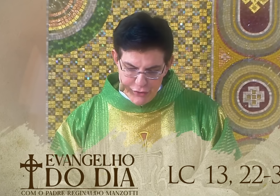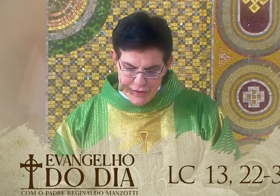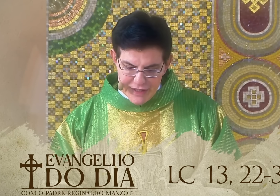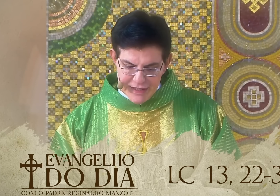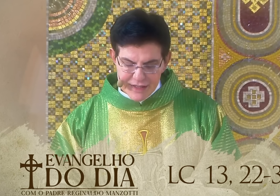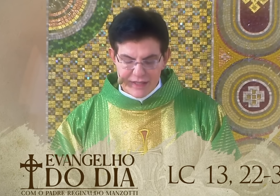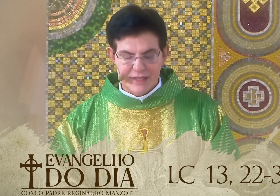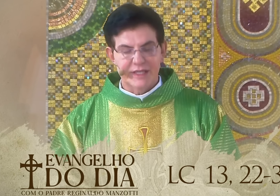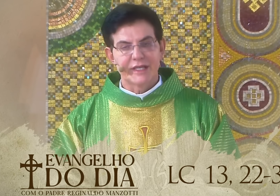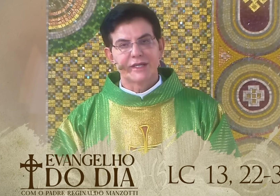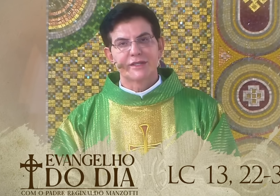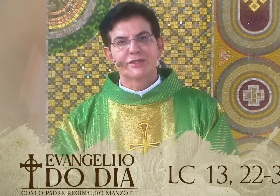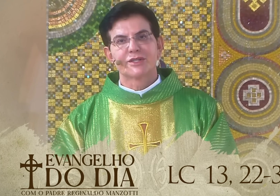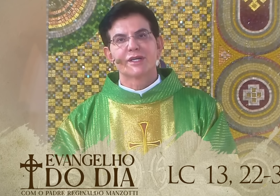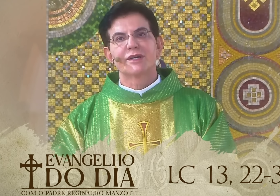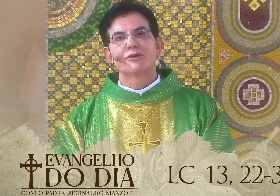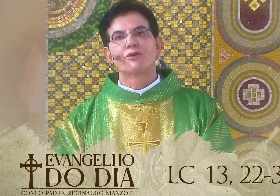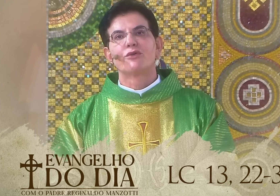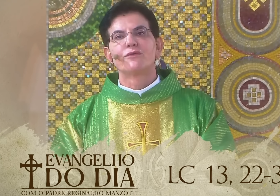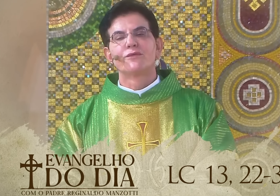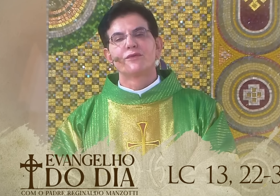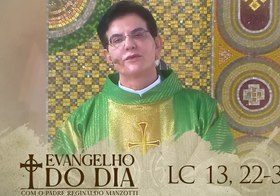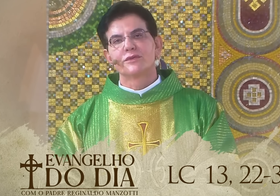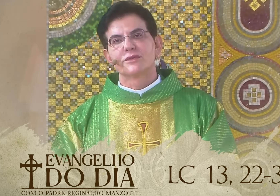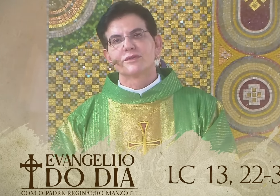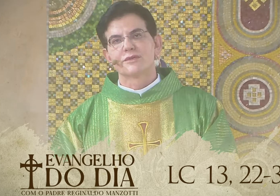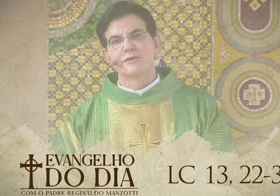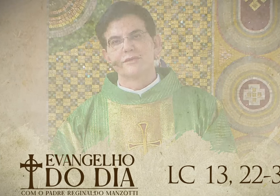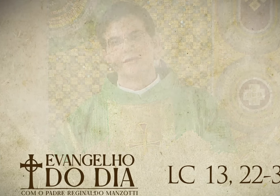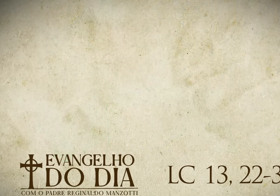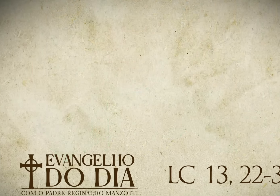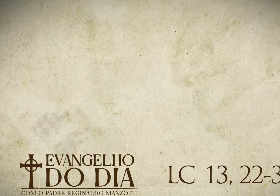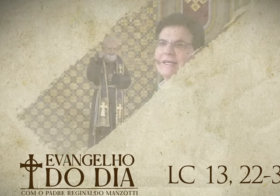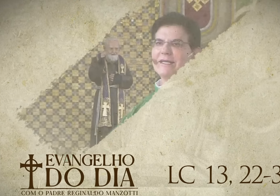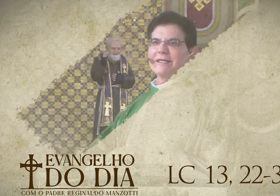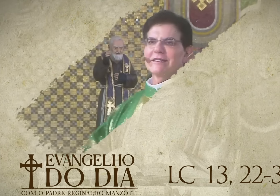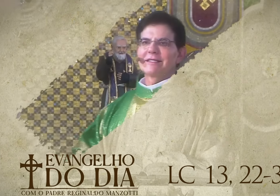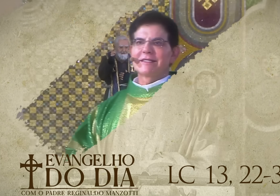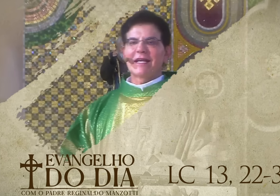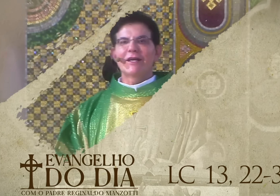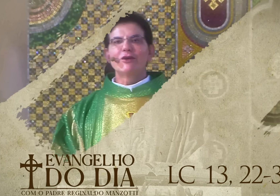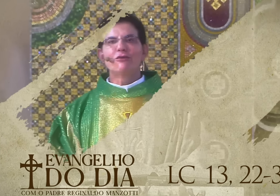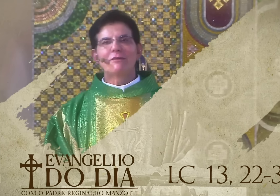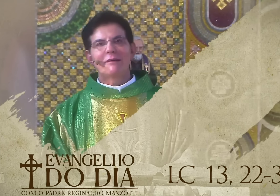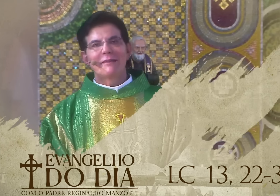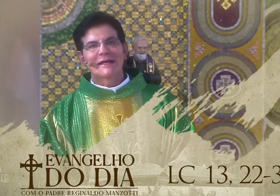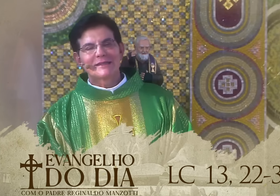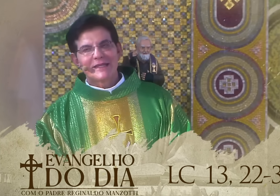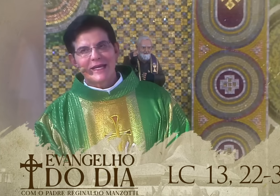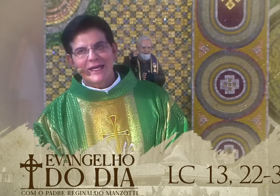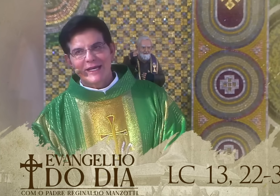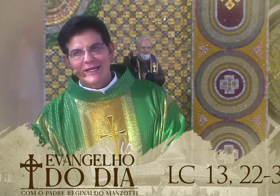é preciso esforço, é preciso empenho, é preciso